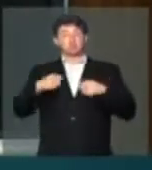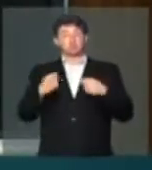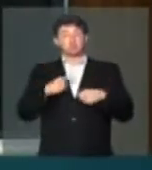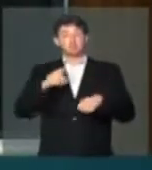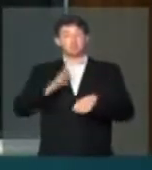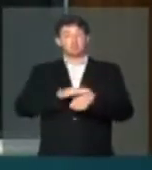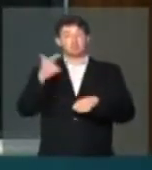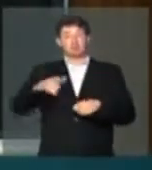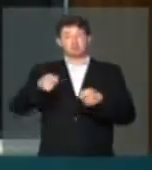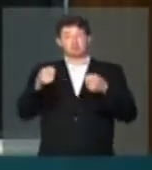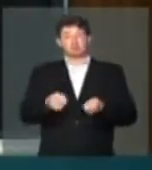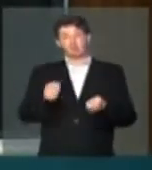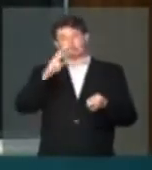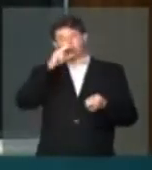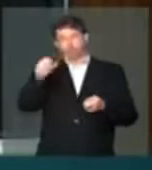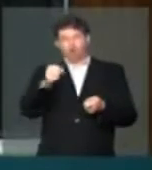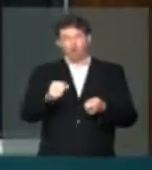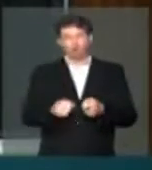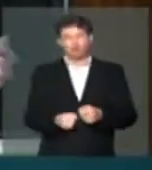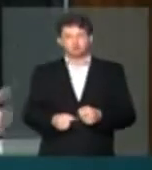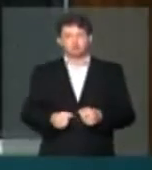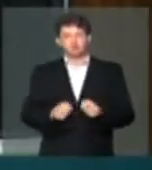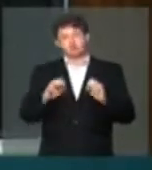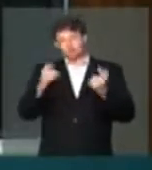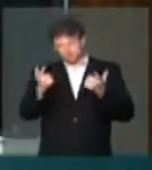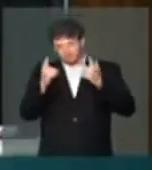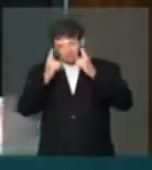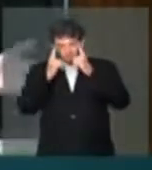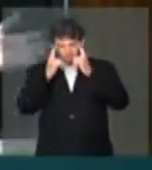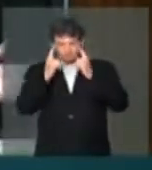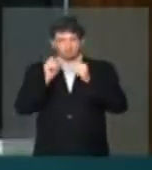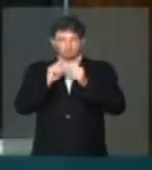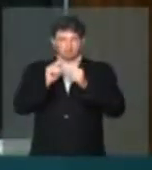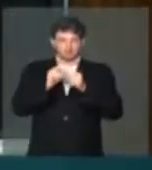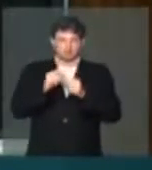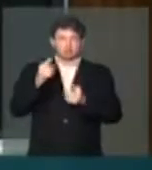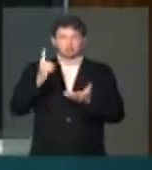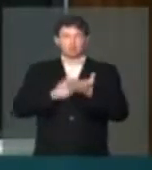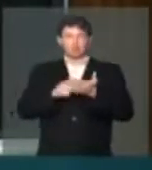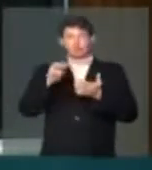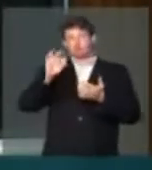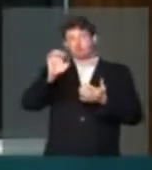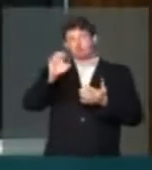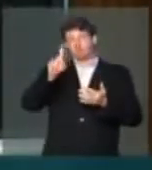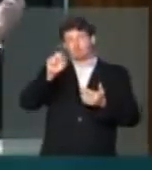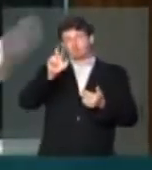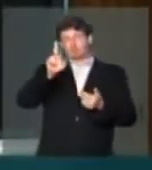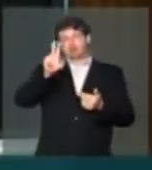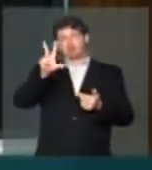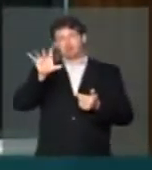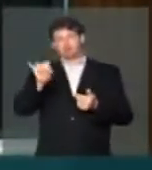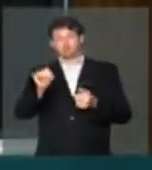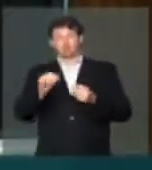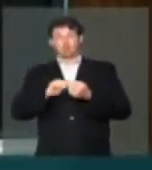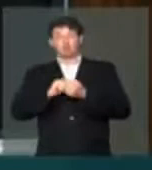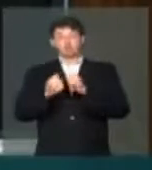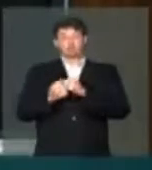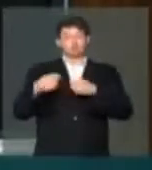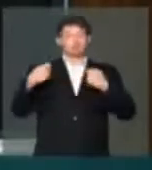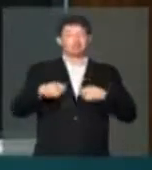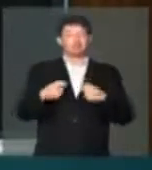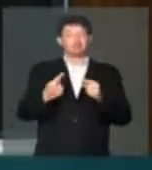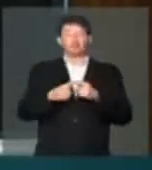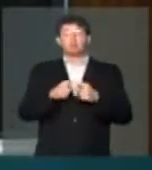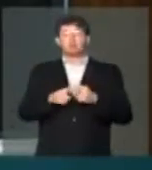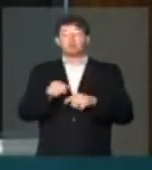cada vez mais sólida e forte, e temos que, obviamente, buscar, através do Pacto Federativo, não é, os ajustes necessários para